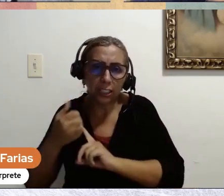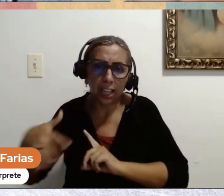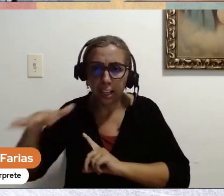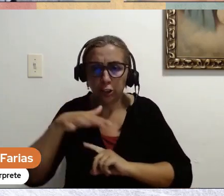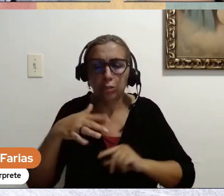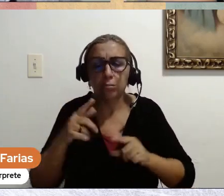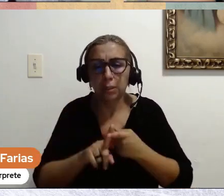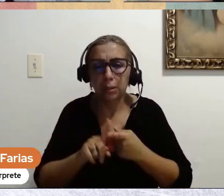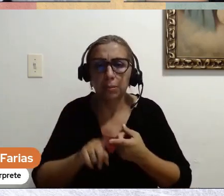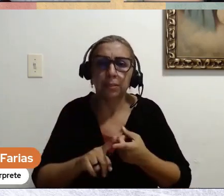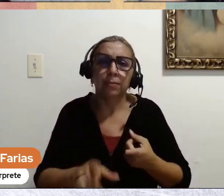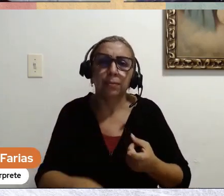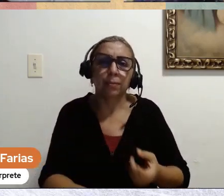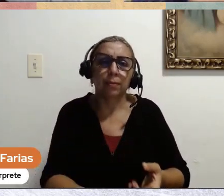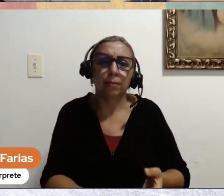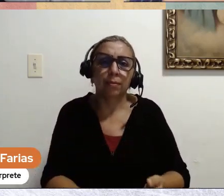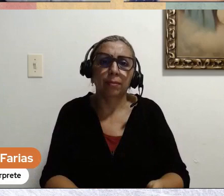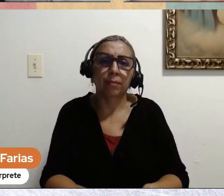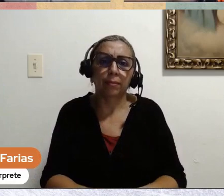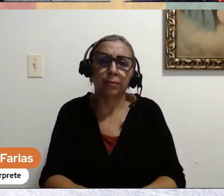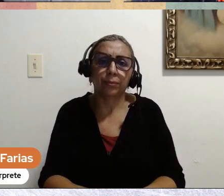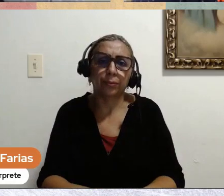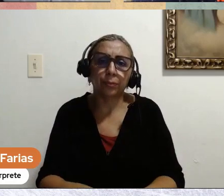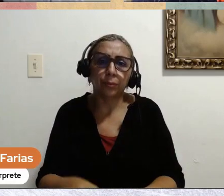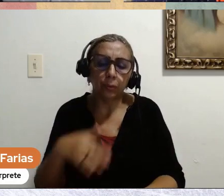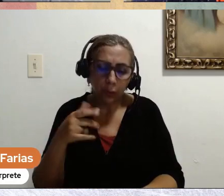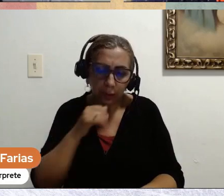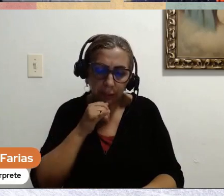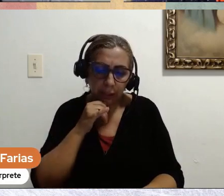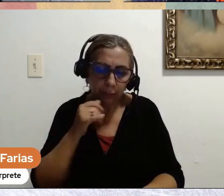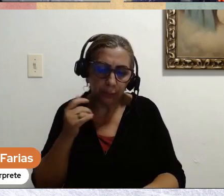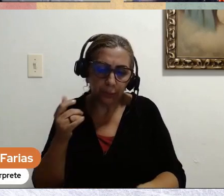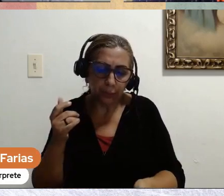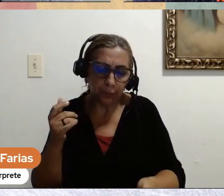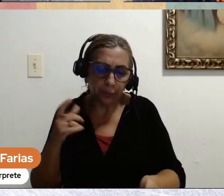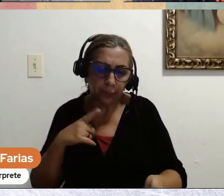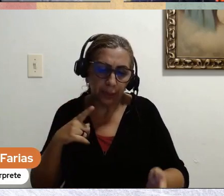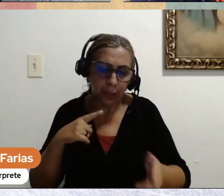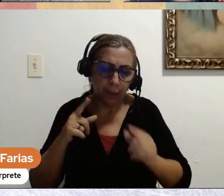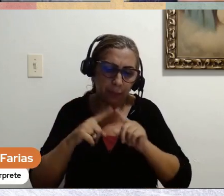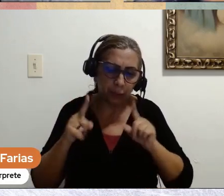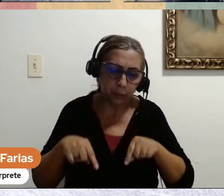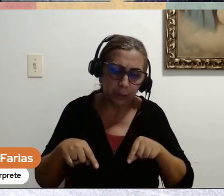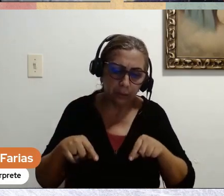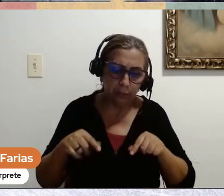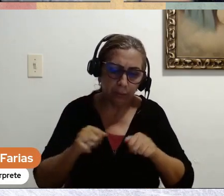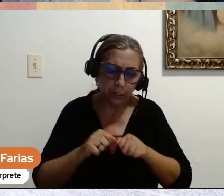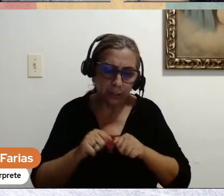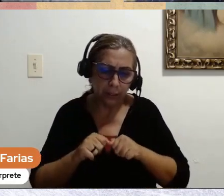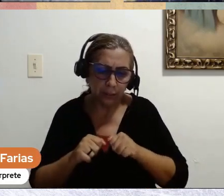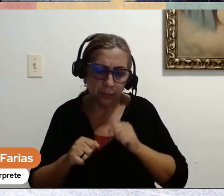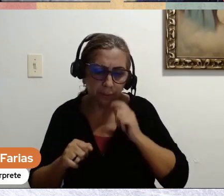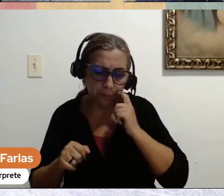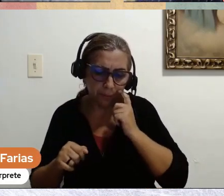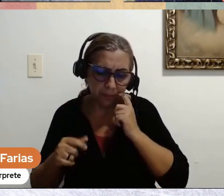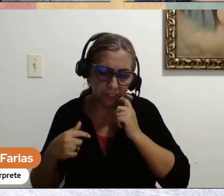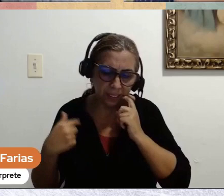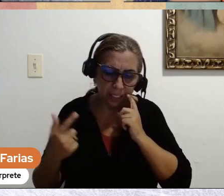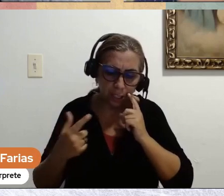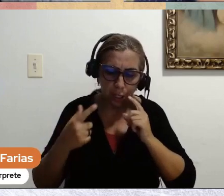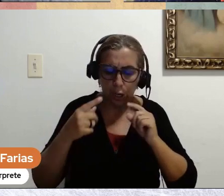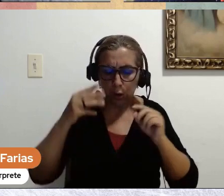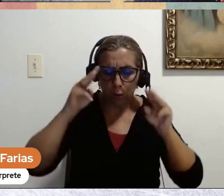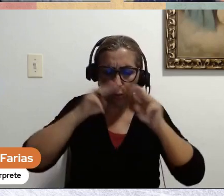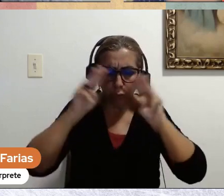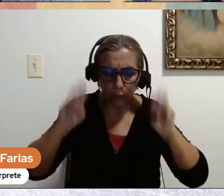deixo um andar por uma questão de planejamento, não sei, um andar de uma biblioteca, de um museu,